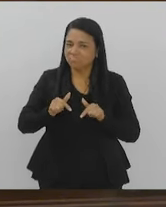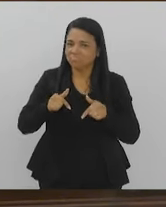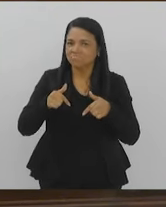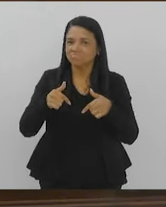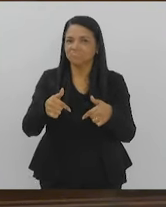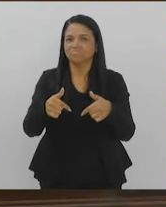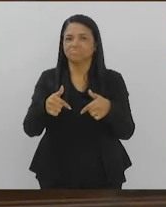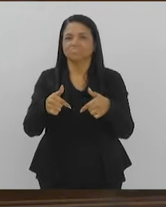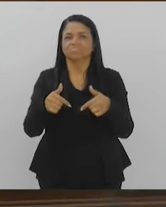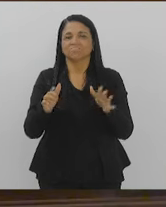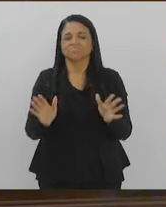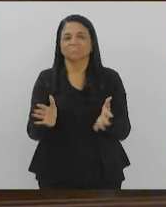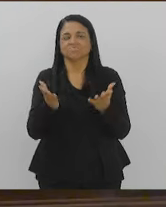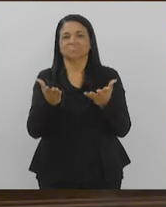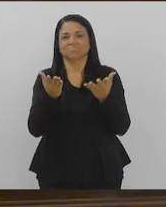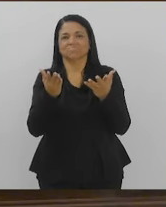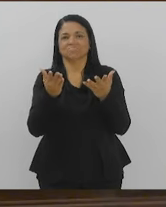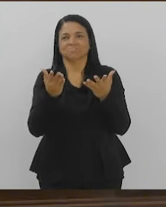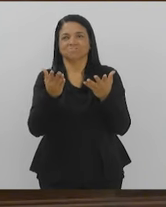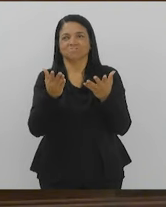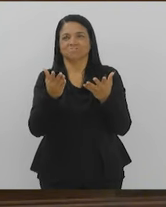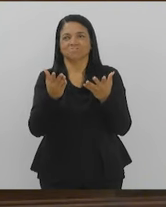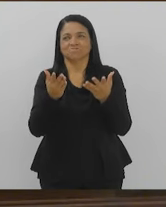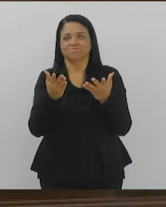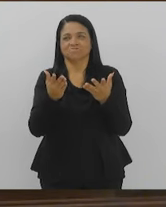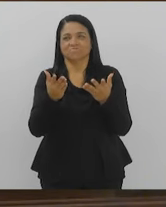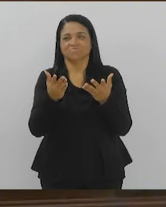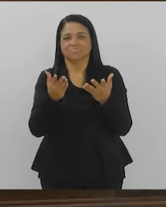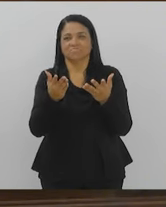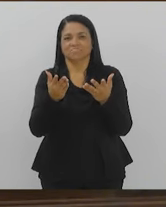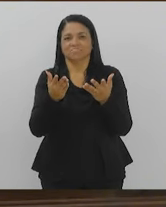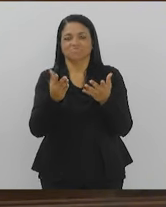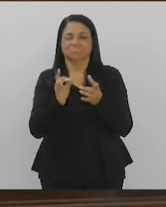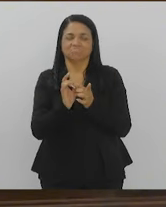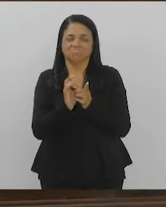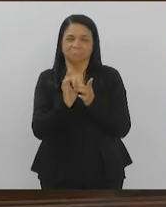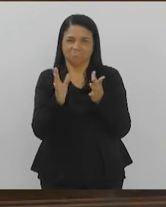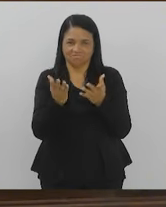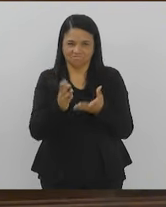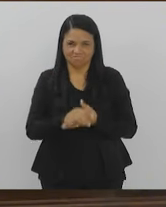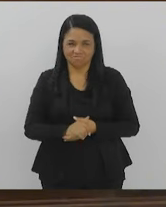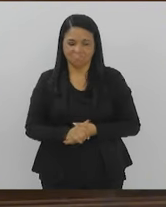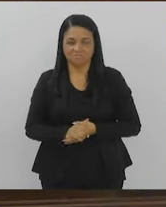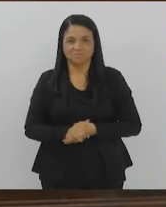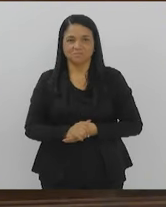as suas motivações de forma mais à vontade.